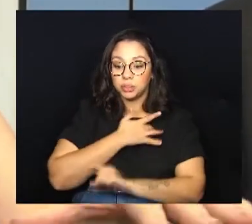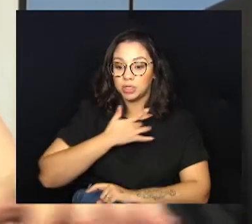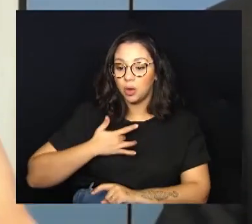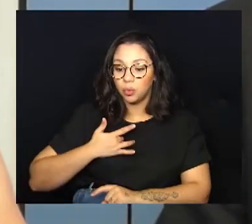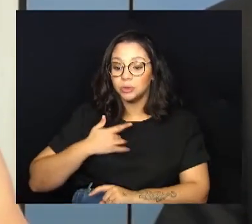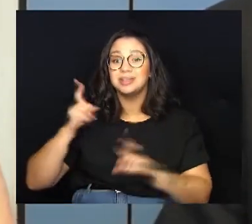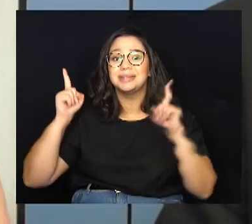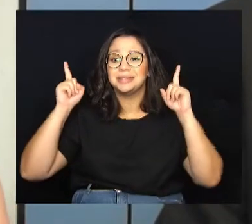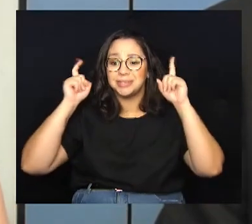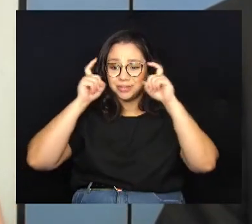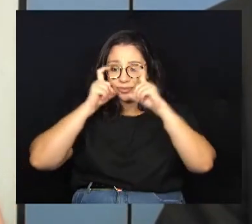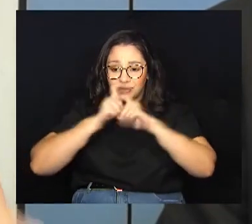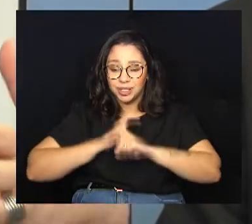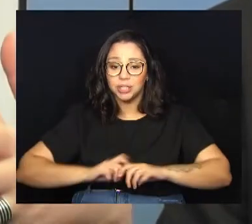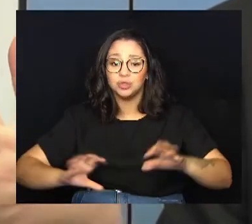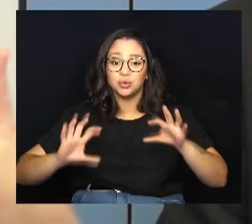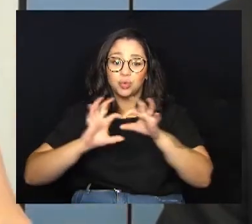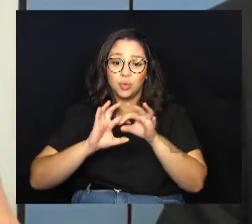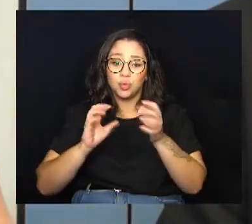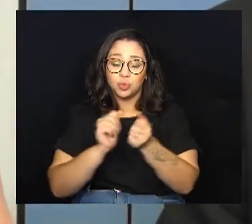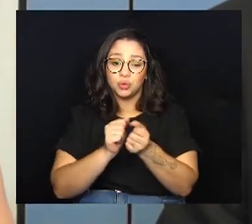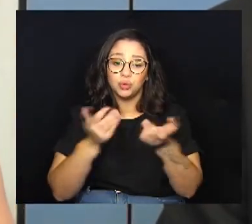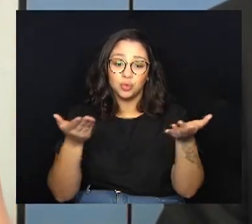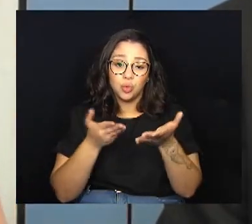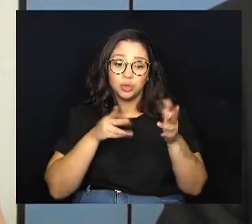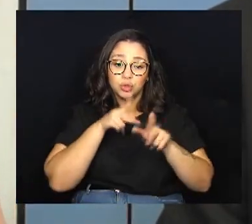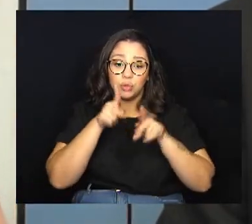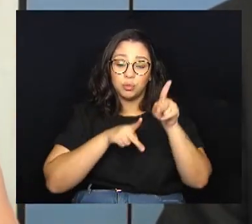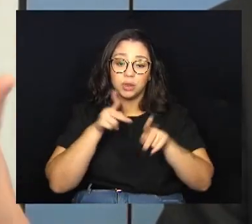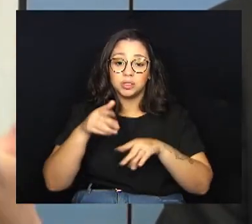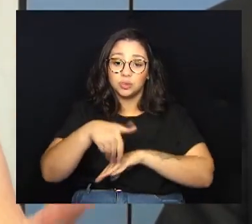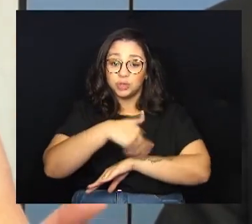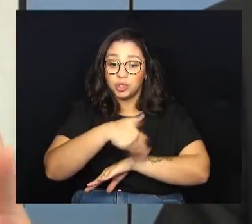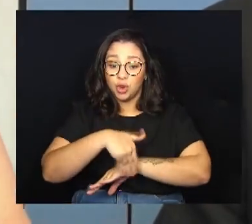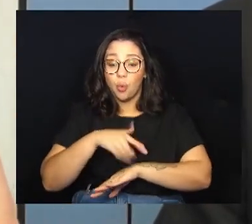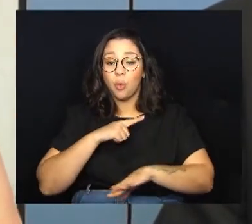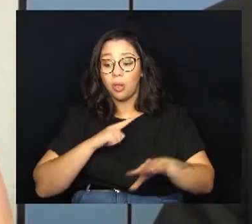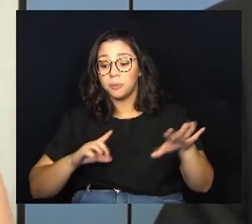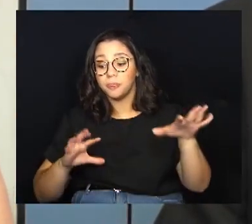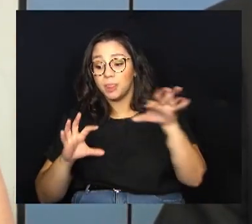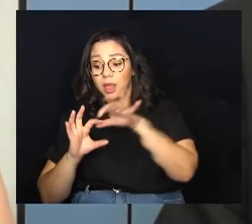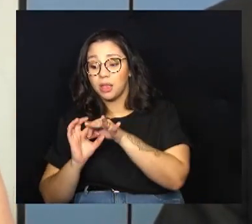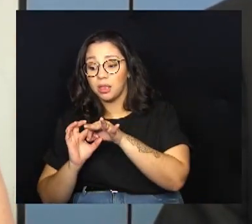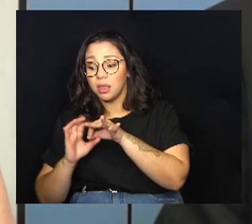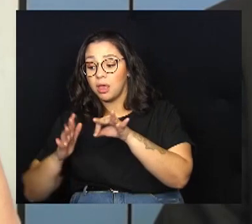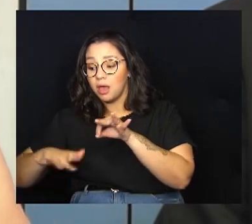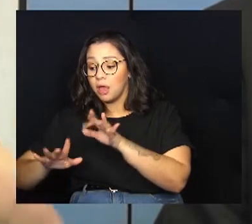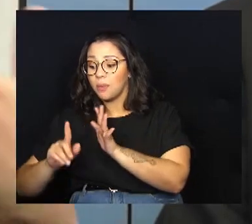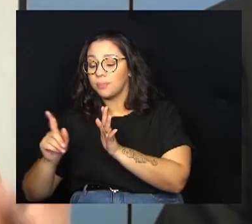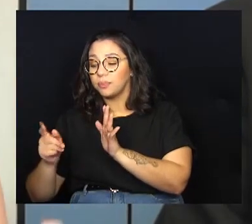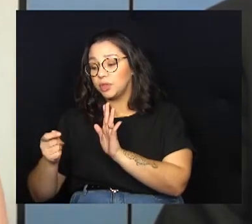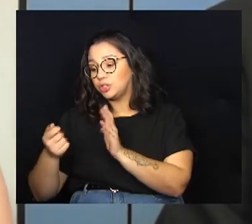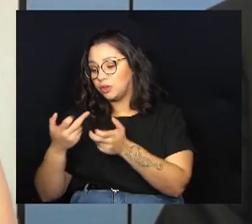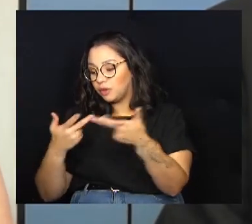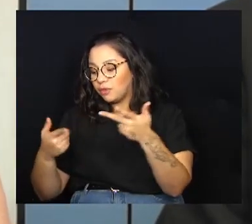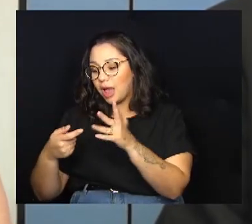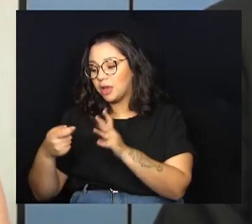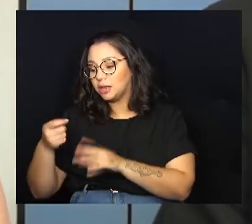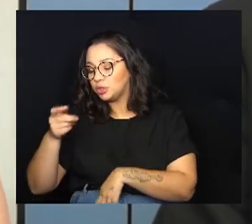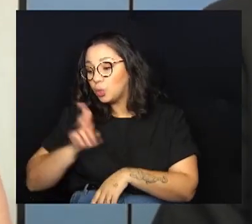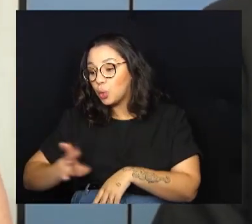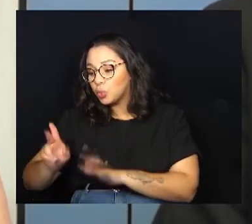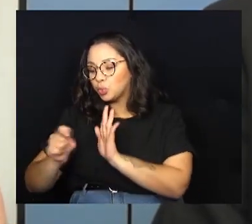a integralidade é o caminho, e não tem como fugir disso. É a Secretaria de Saúde, é a